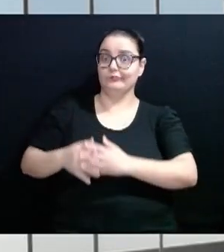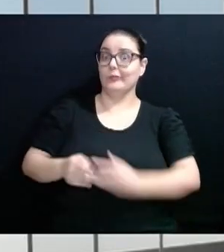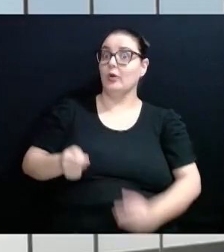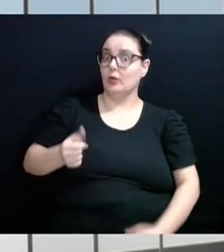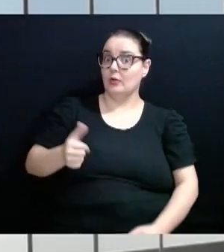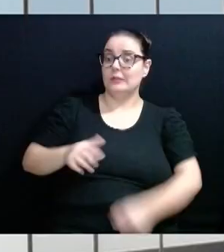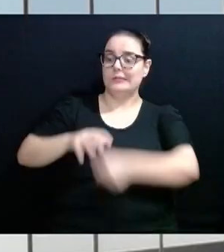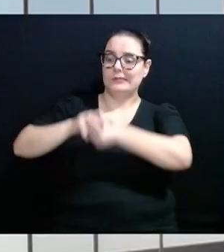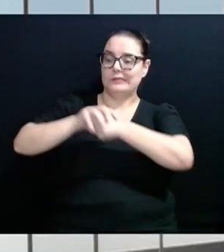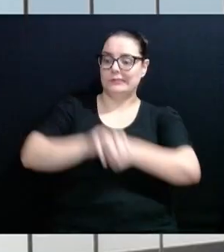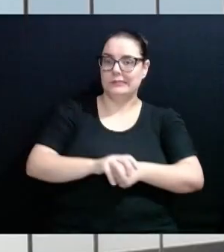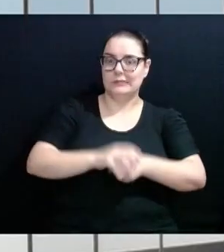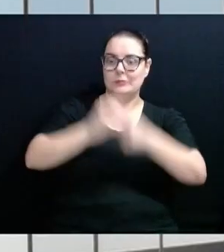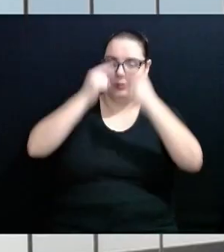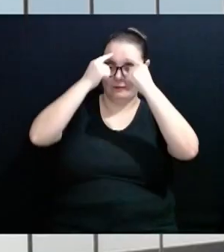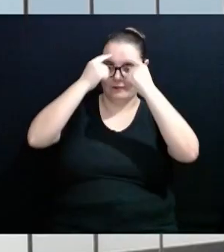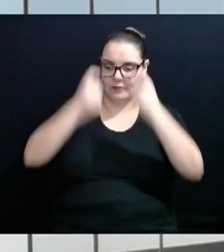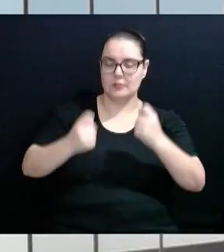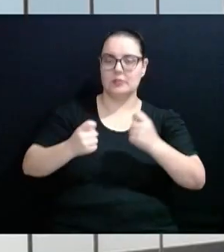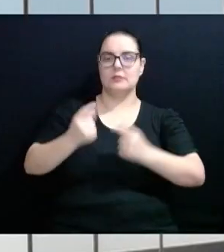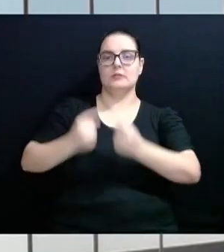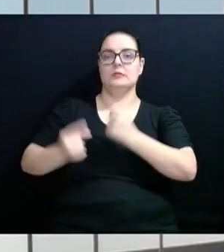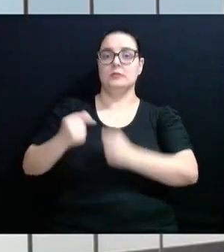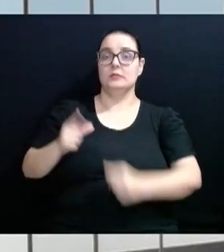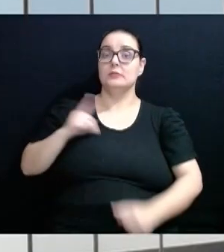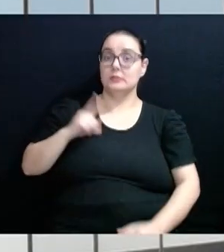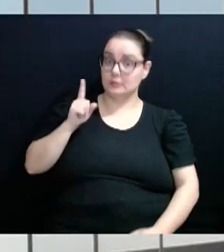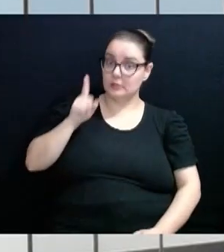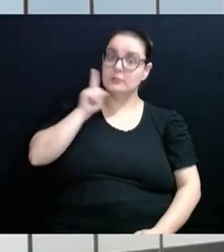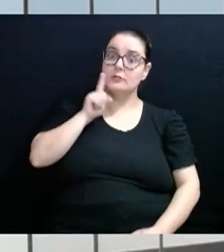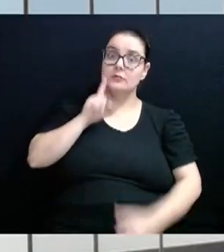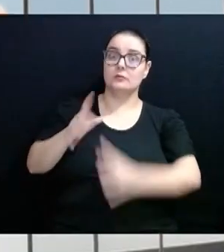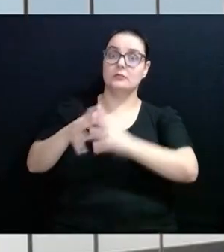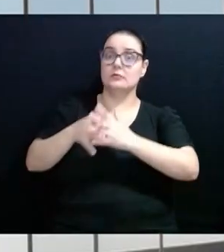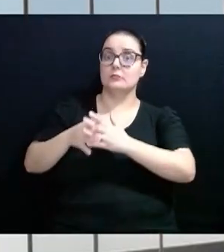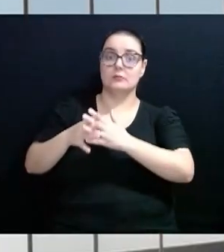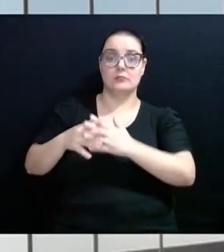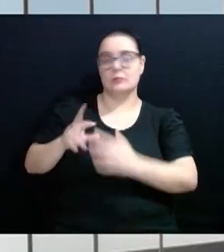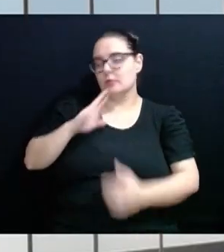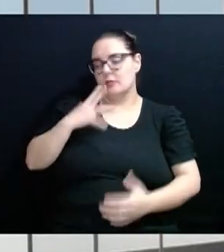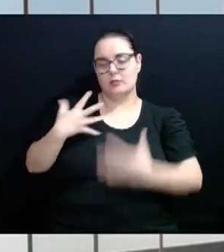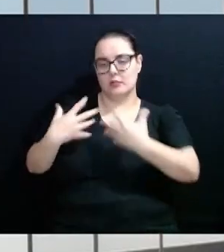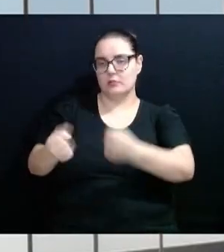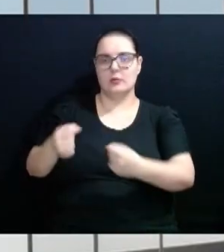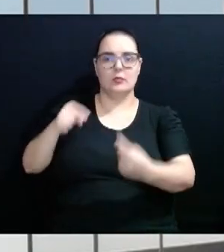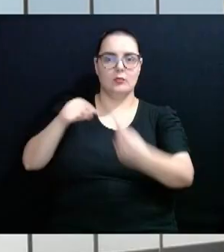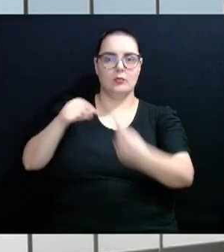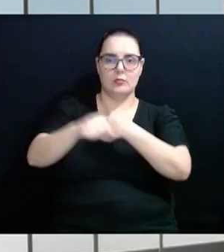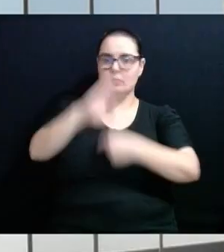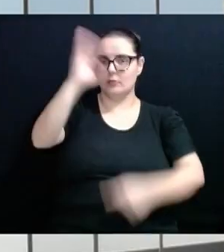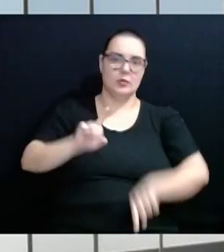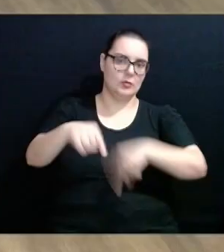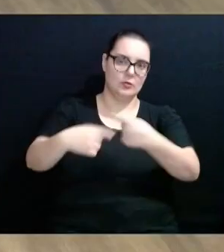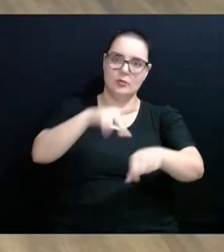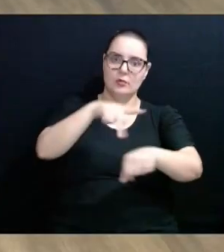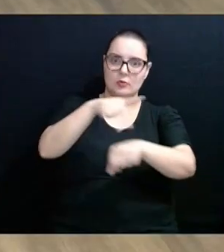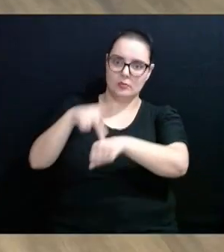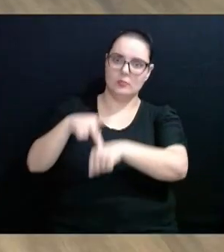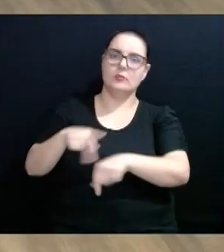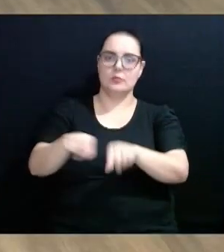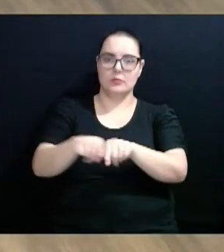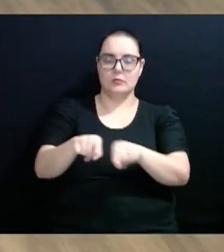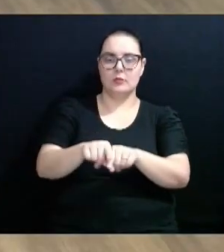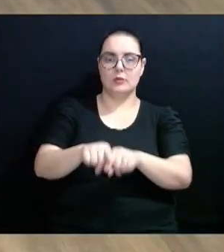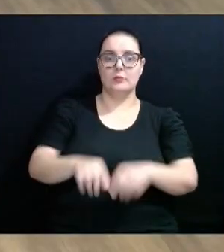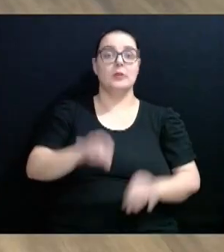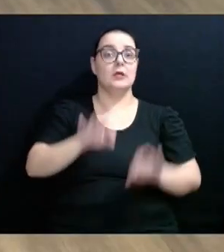que o governo dos Estados Unidos resolveu adotar contra o Brasil e contra vários outros países do mundo. Exatamente.